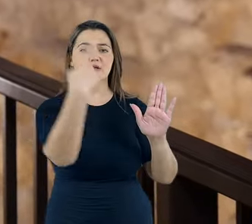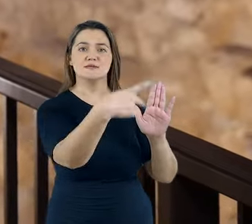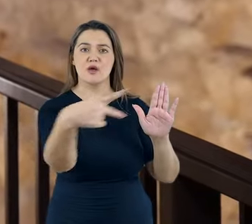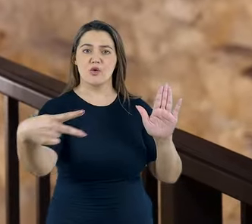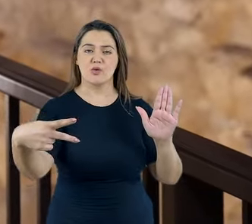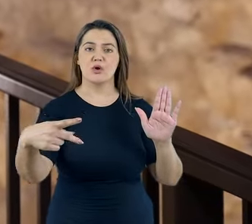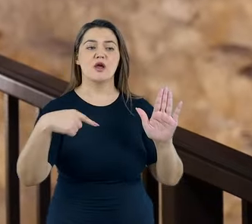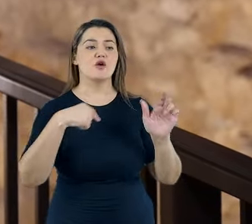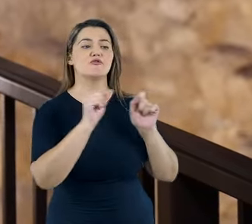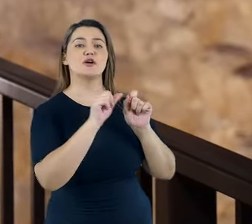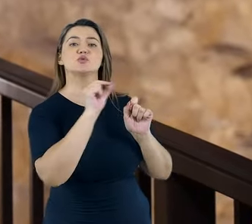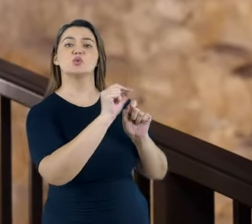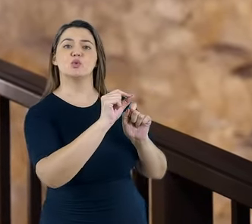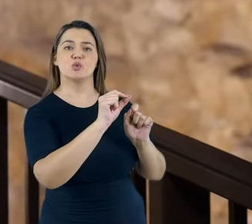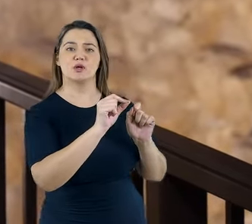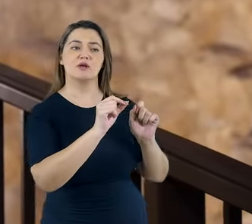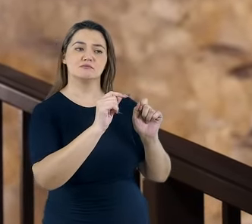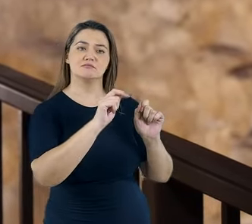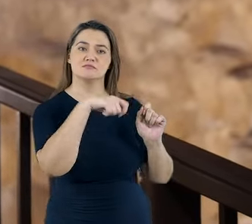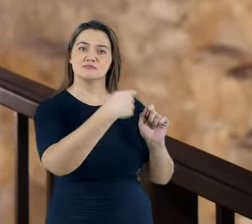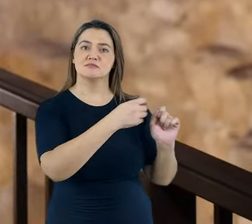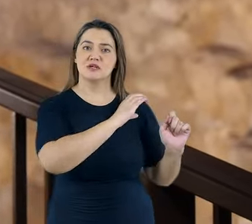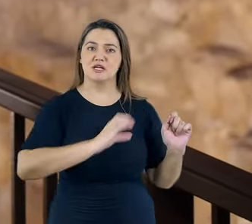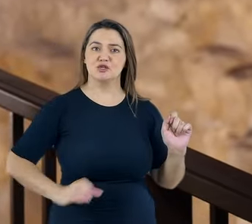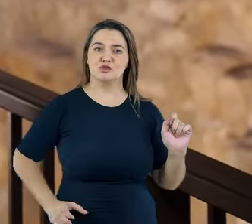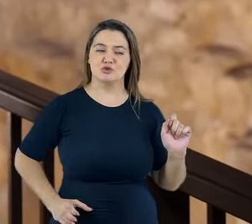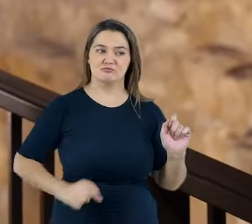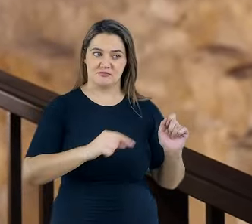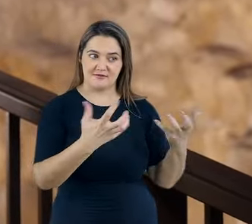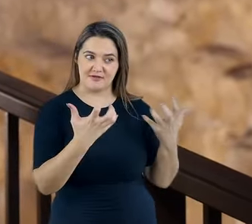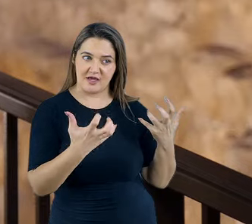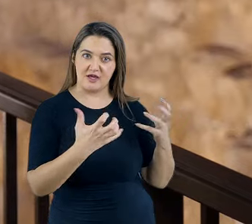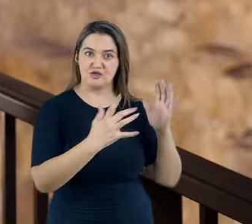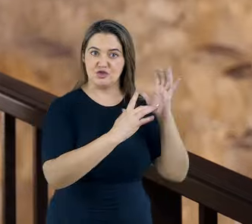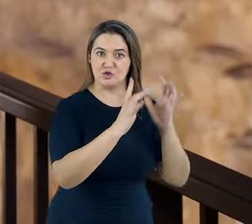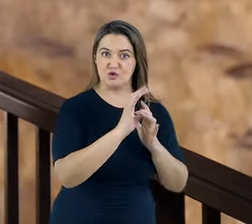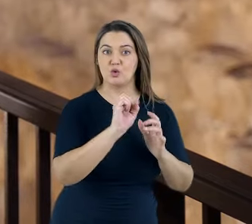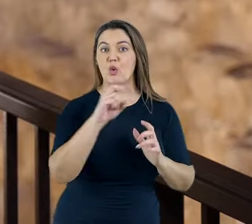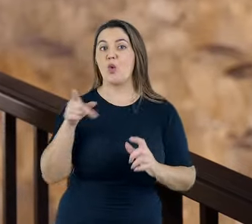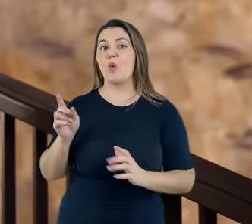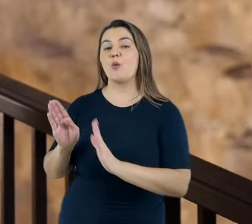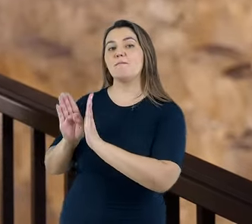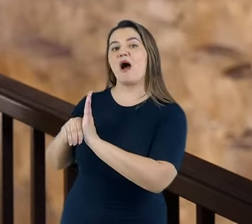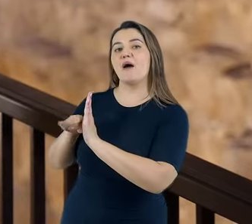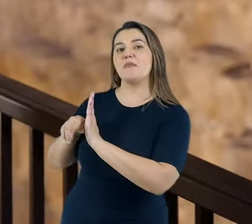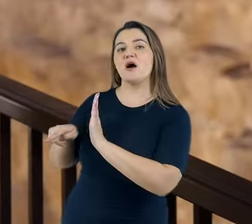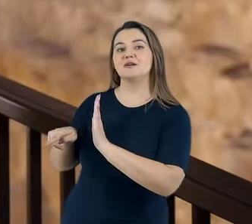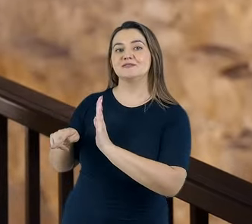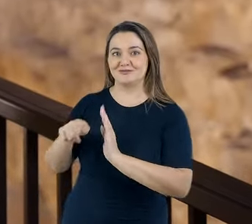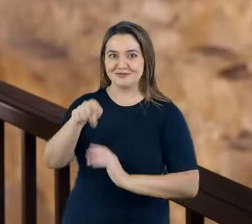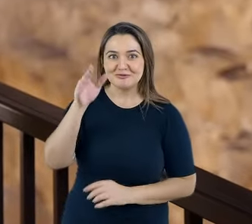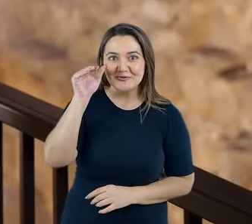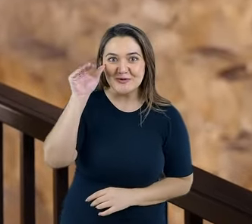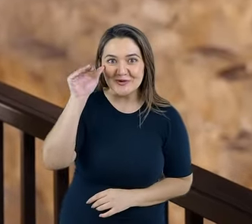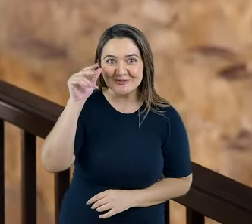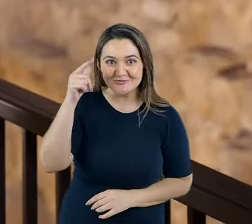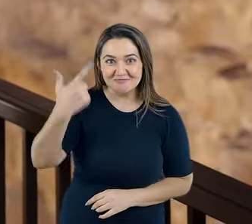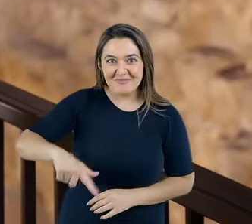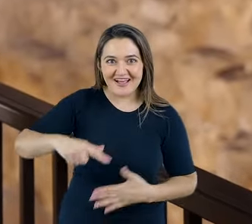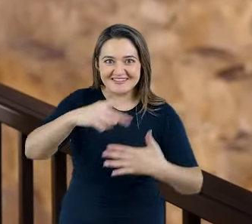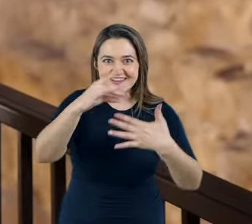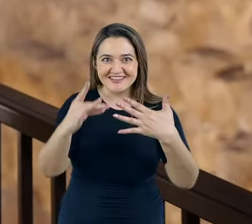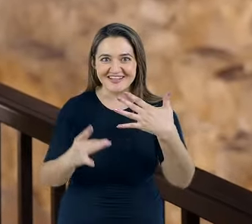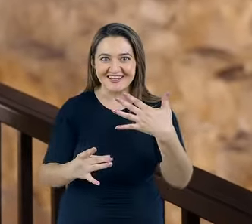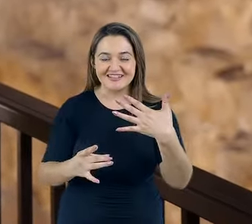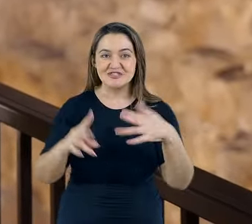de vocês. O que farei de Jesus, chamado Cristo? Vocês preferem Jesus ou Barrabás?" Você ficou curioso para saber